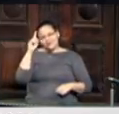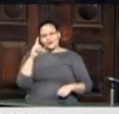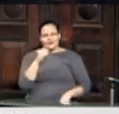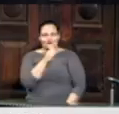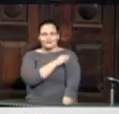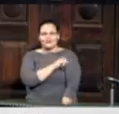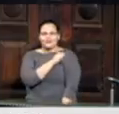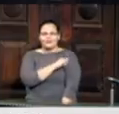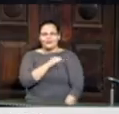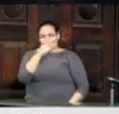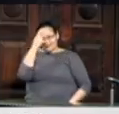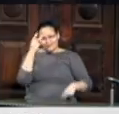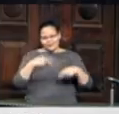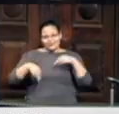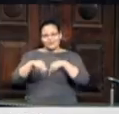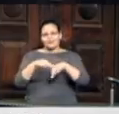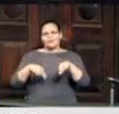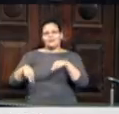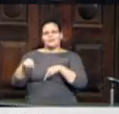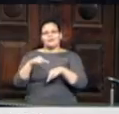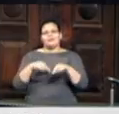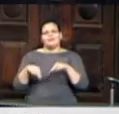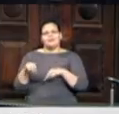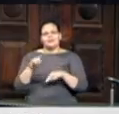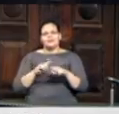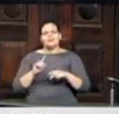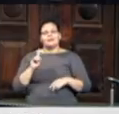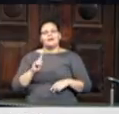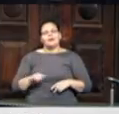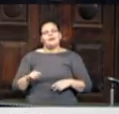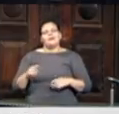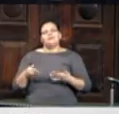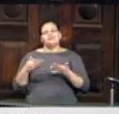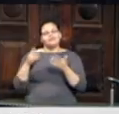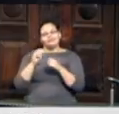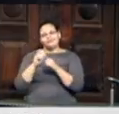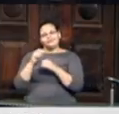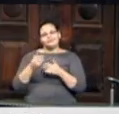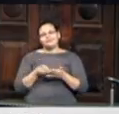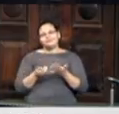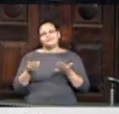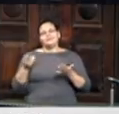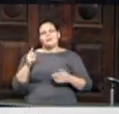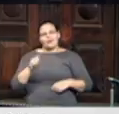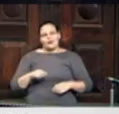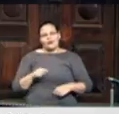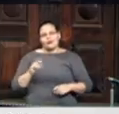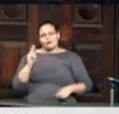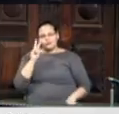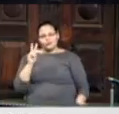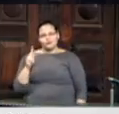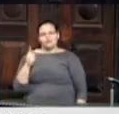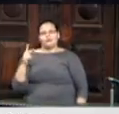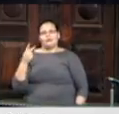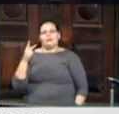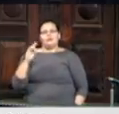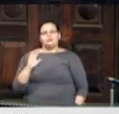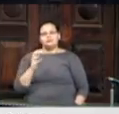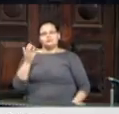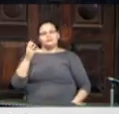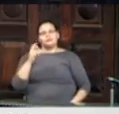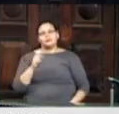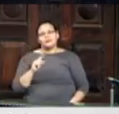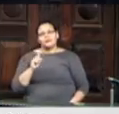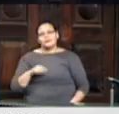rio de gentes, nessa glória de feitos, nessa história de fatos, nessas